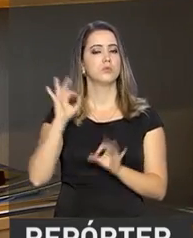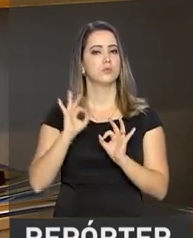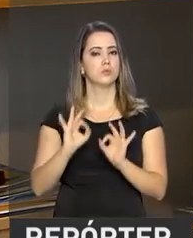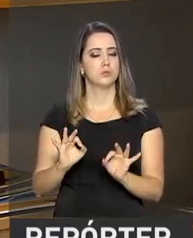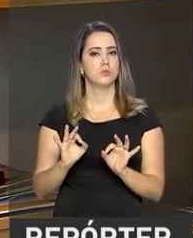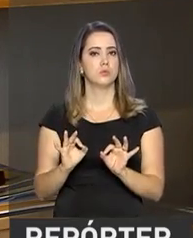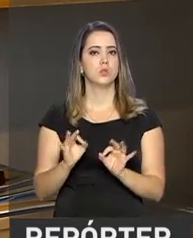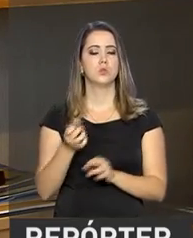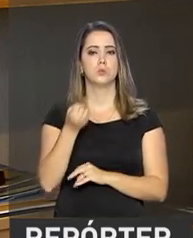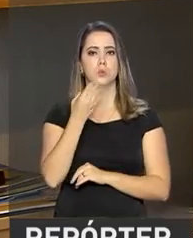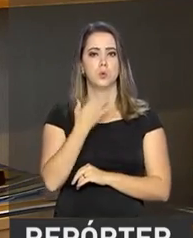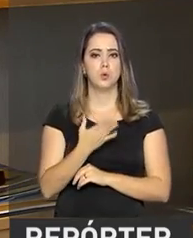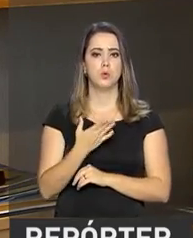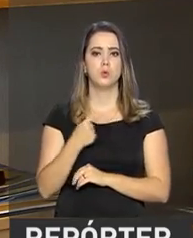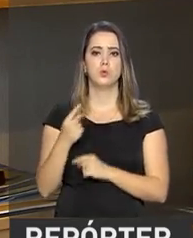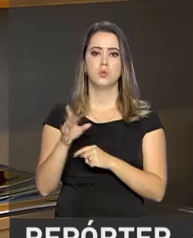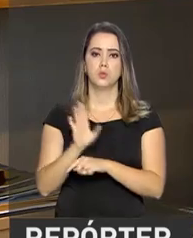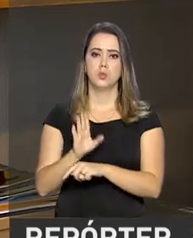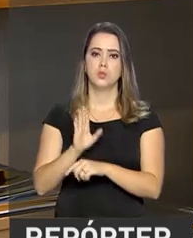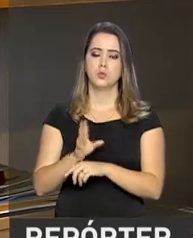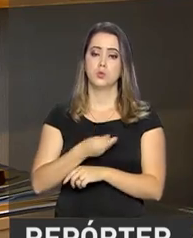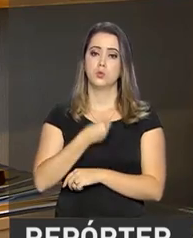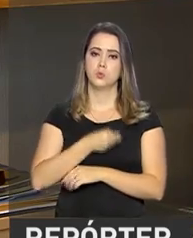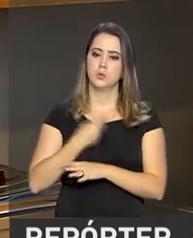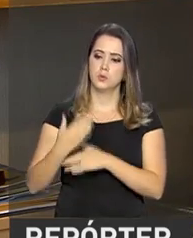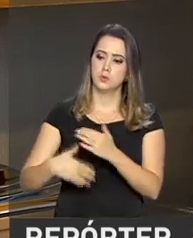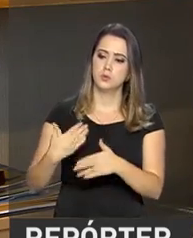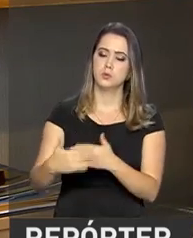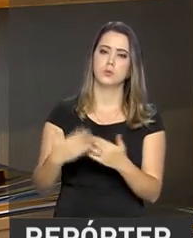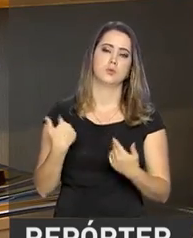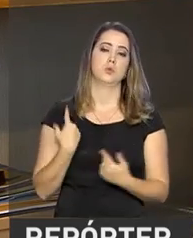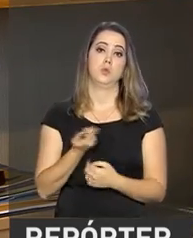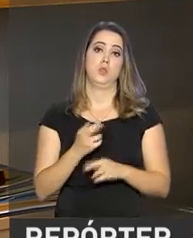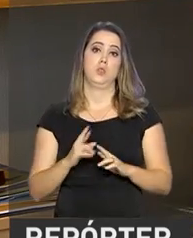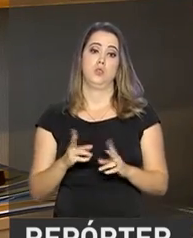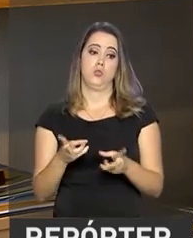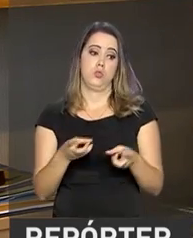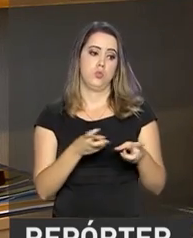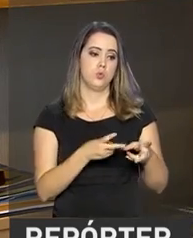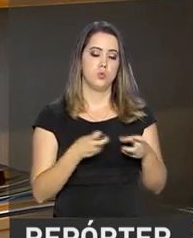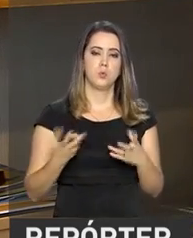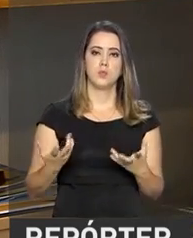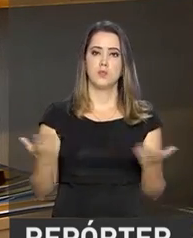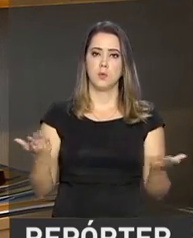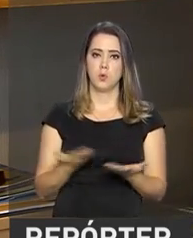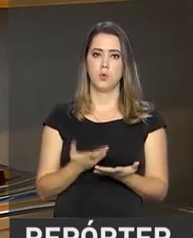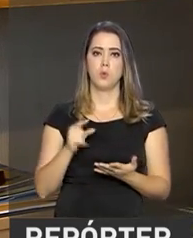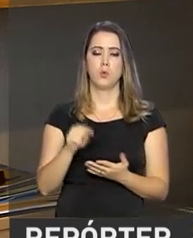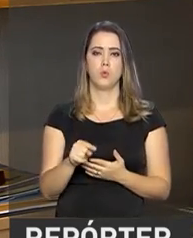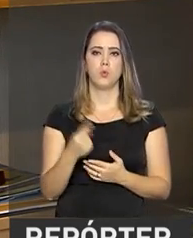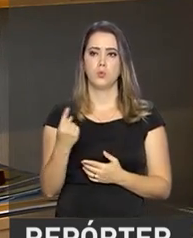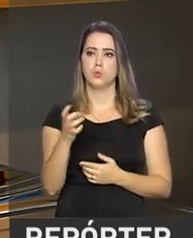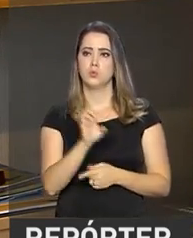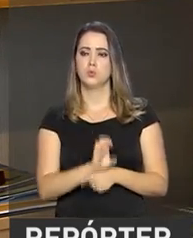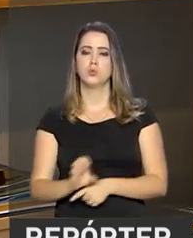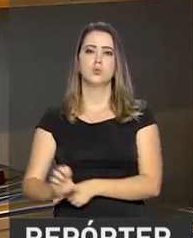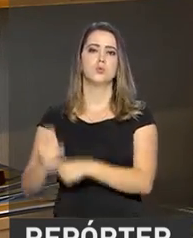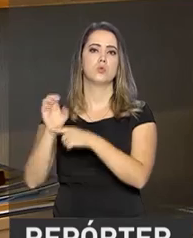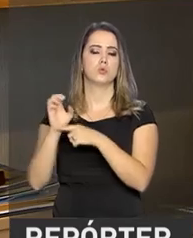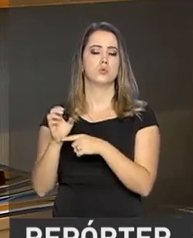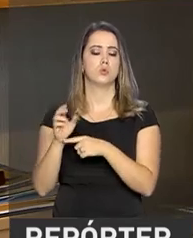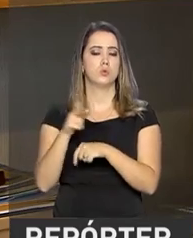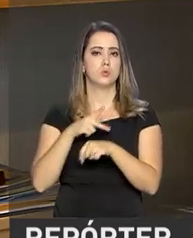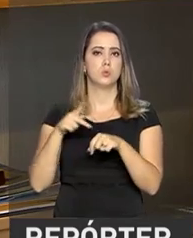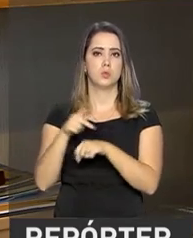de qualidade que contribua para a vida dele o que a gente percebe redes em folha a redes municipais e estaduais aqui dentro do país